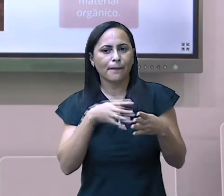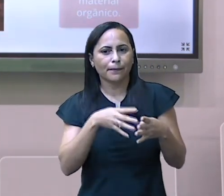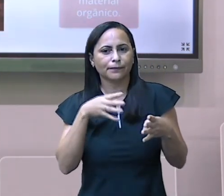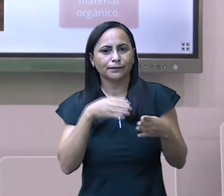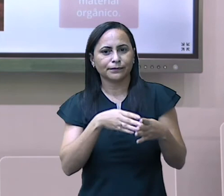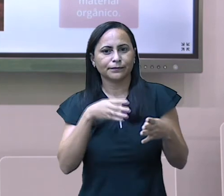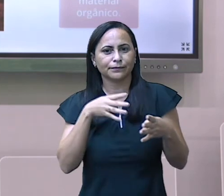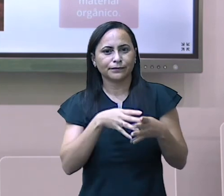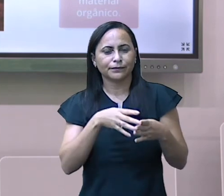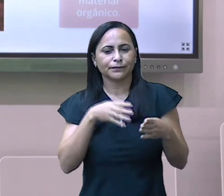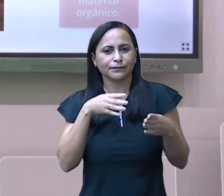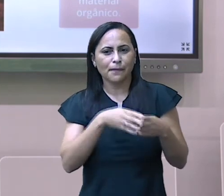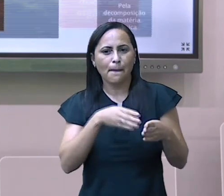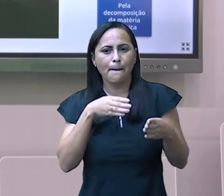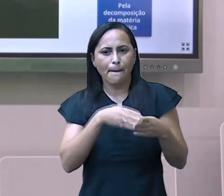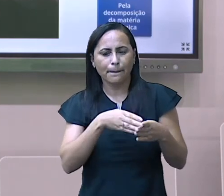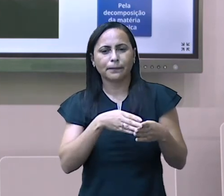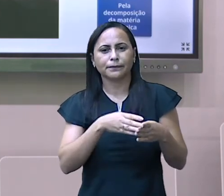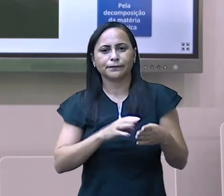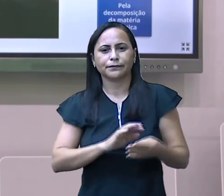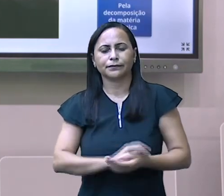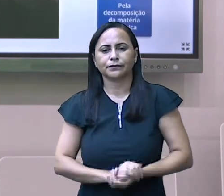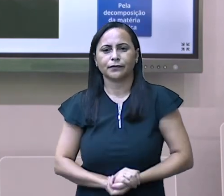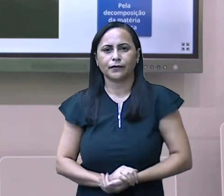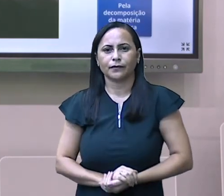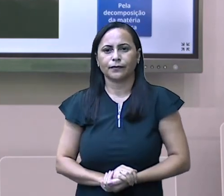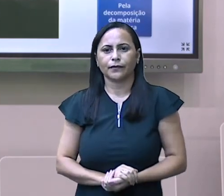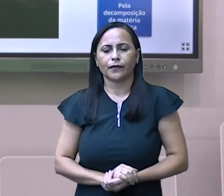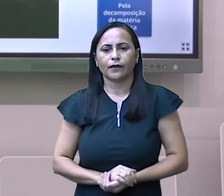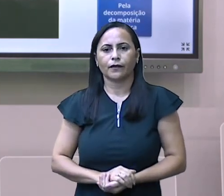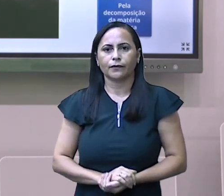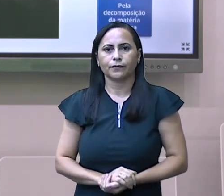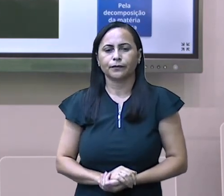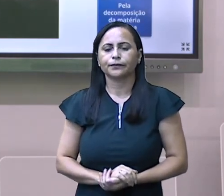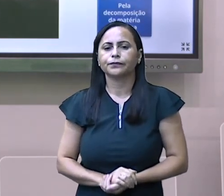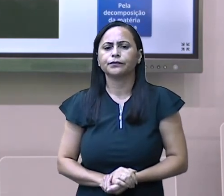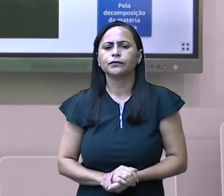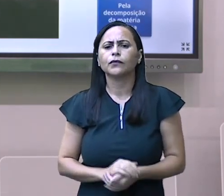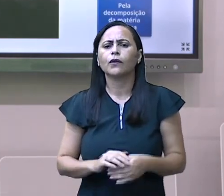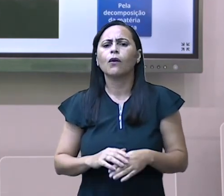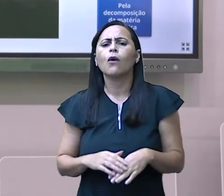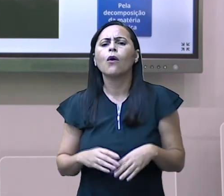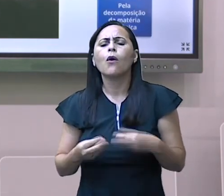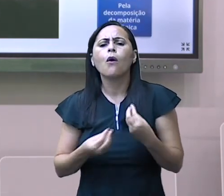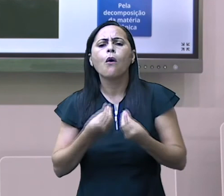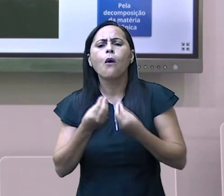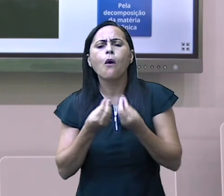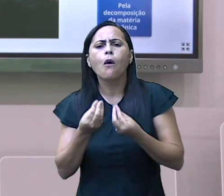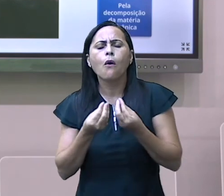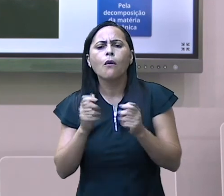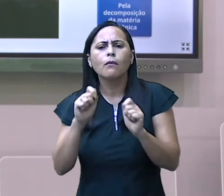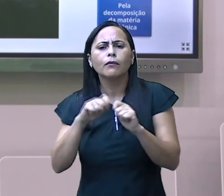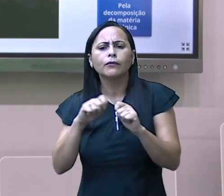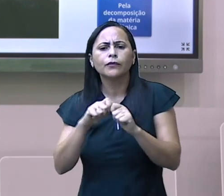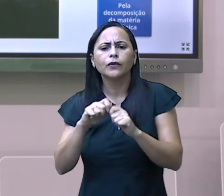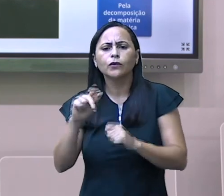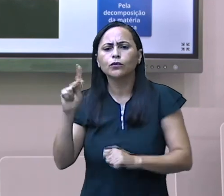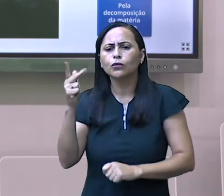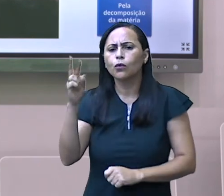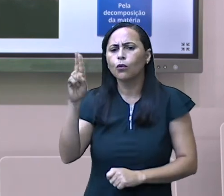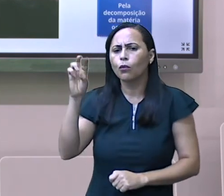impermeável, né? A água não consegue penetrar, ela escorre. Como é formado o humus? Né? Uma